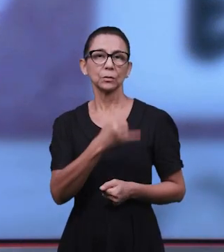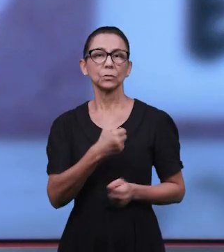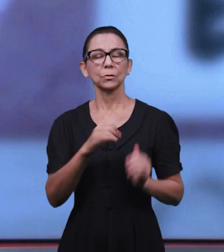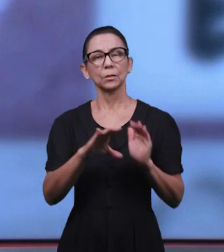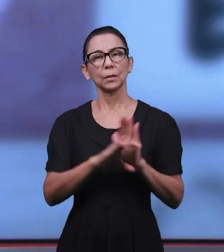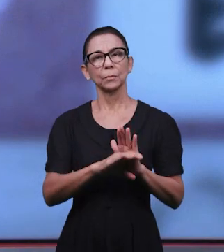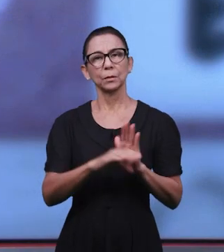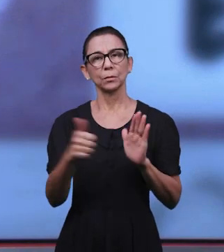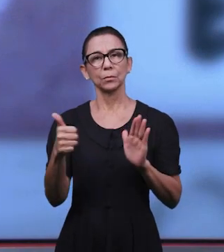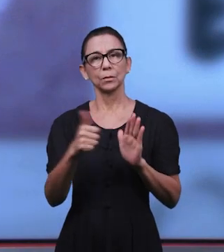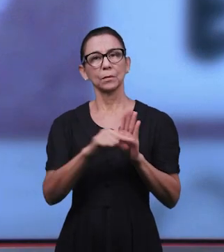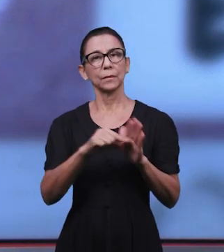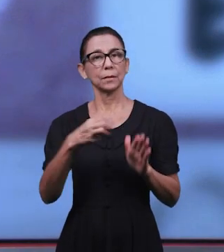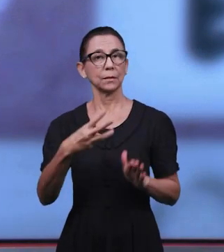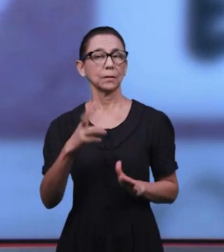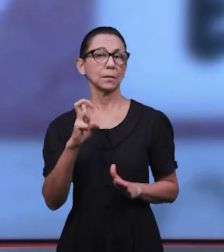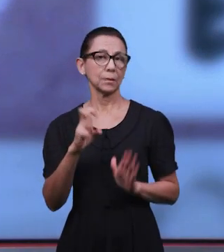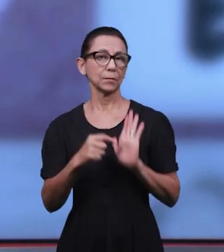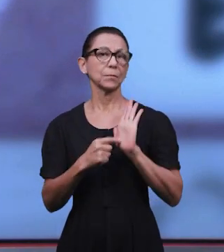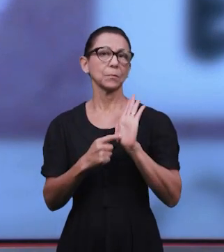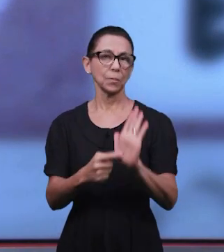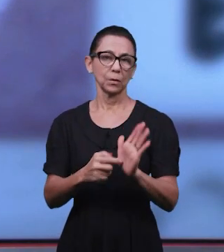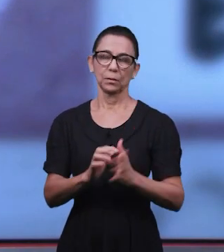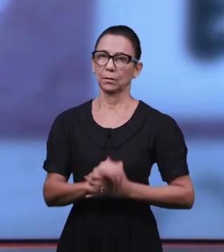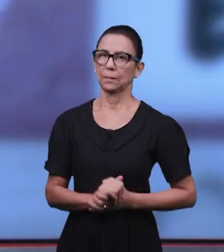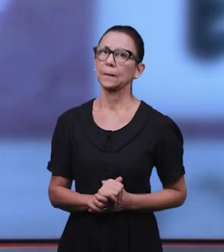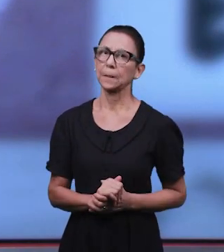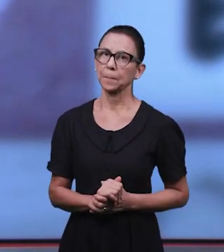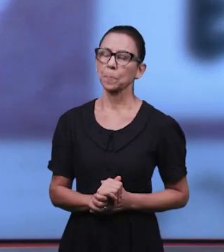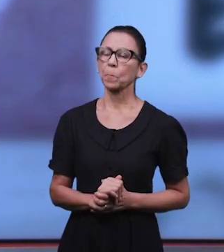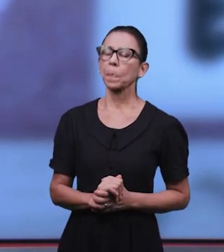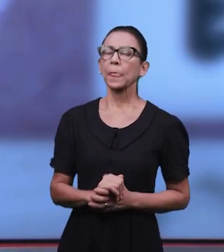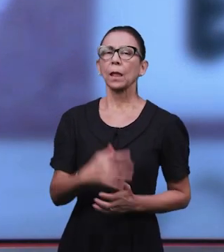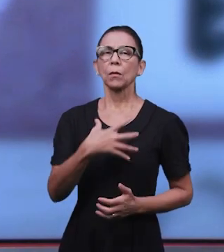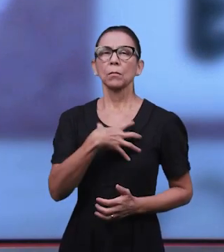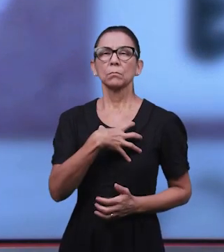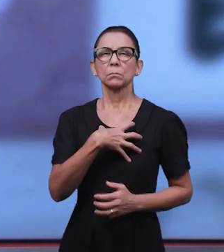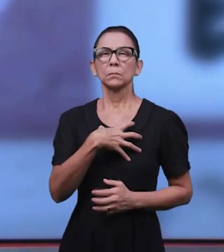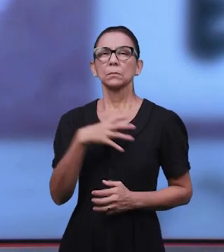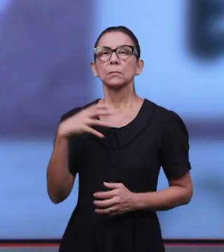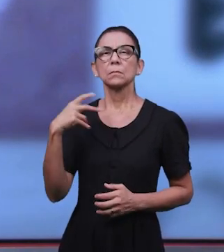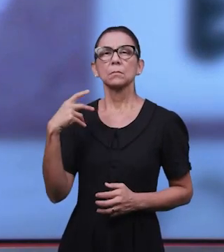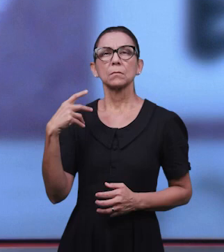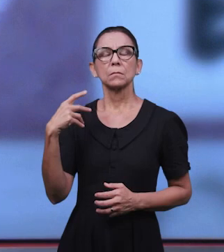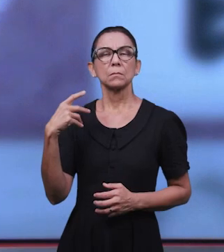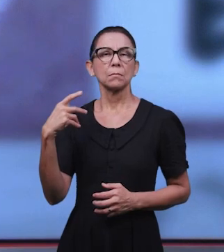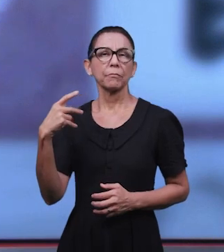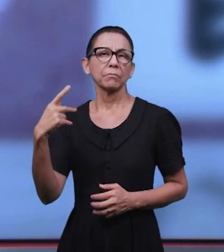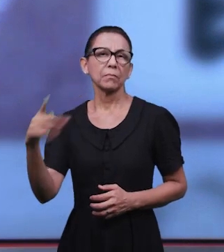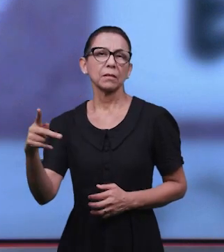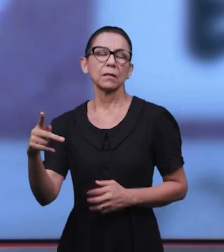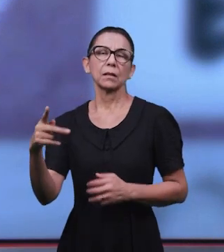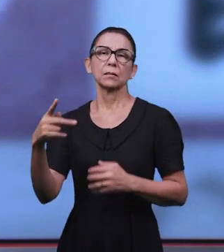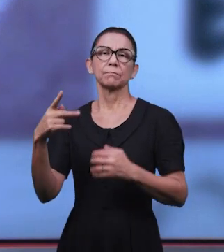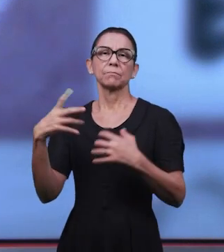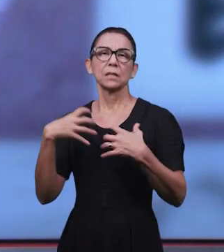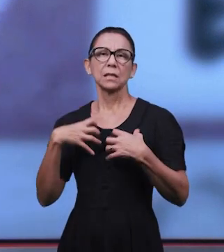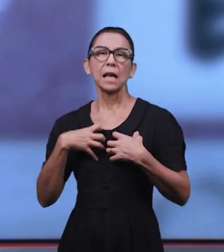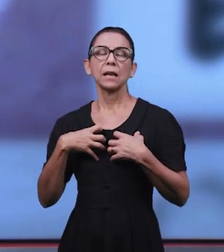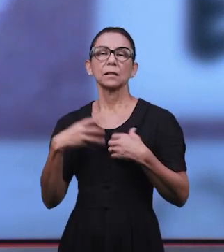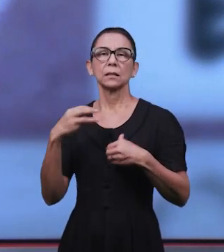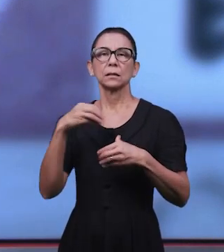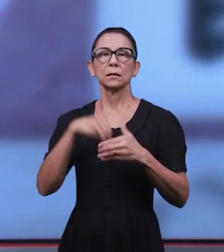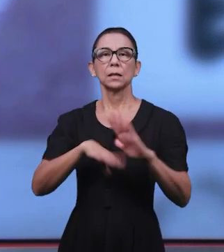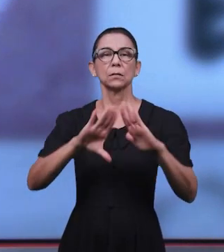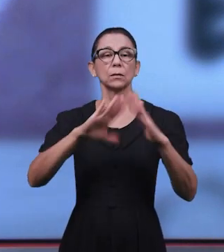capítulo 11, verso 35. Conversar sobre o que eles sentem, o que eles vivenciam nas escolas, as suas